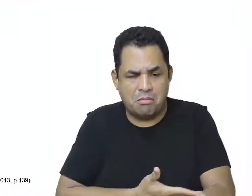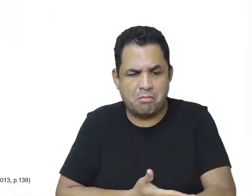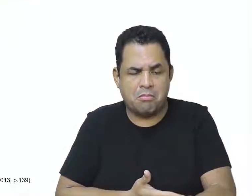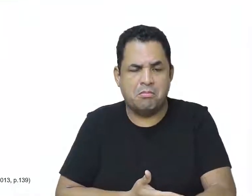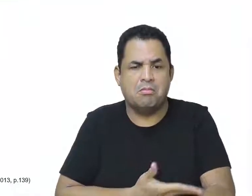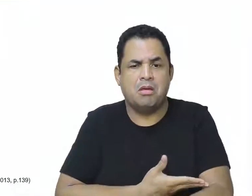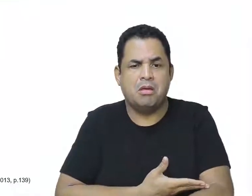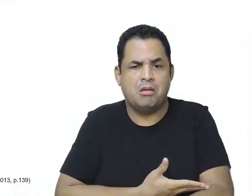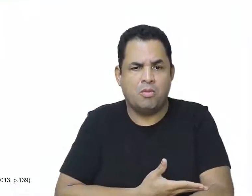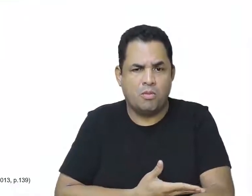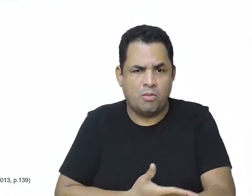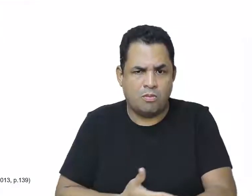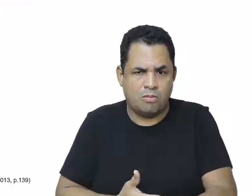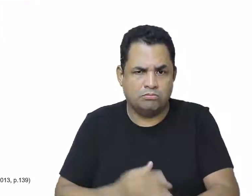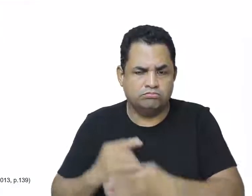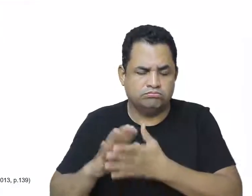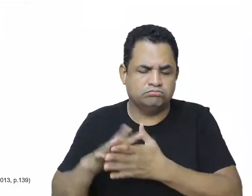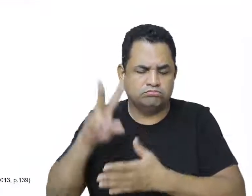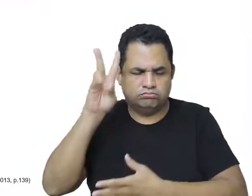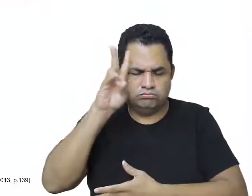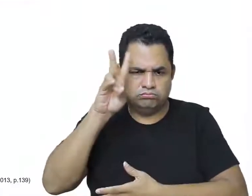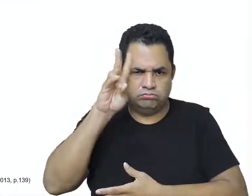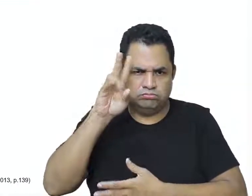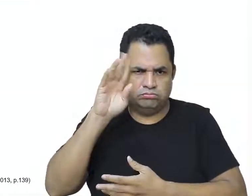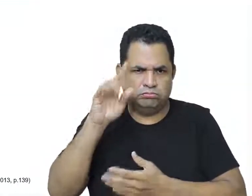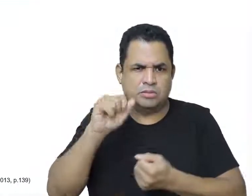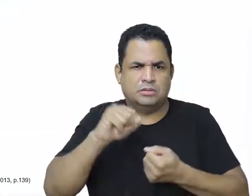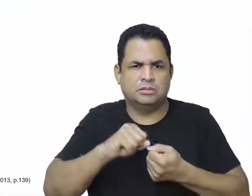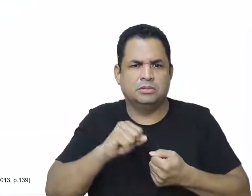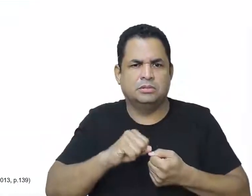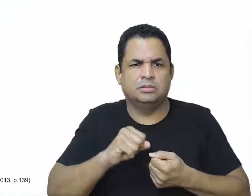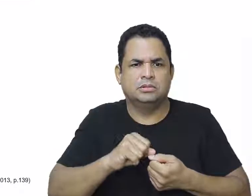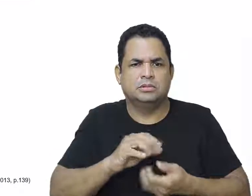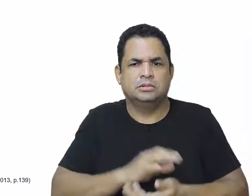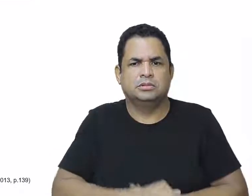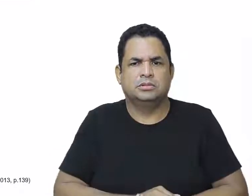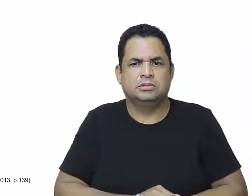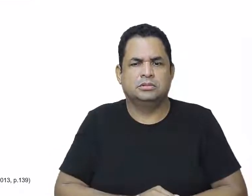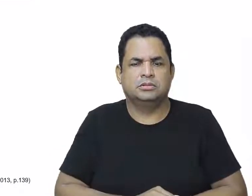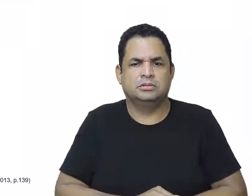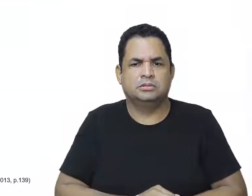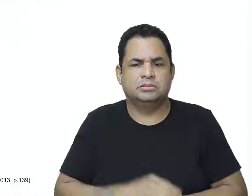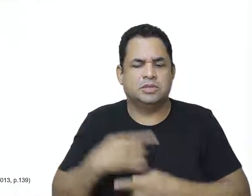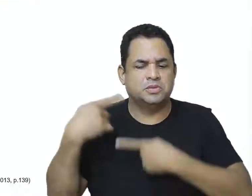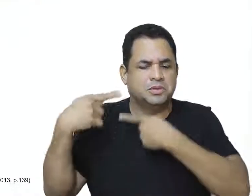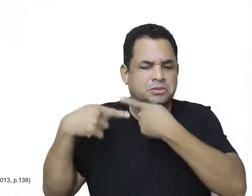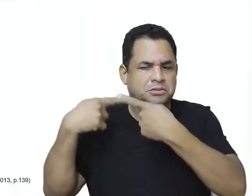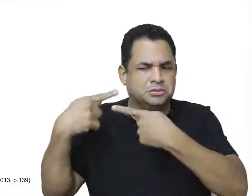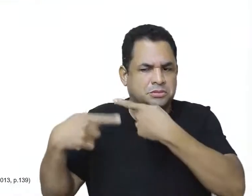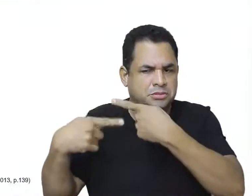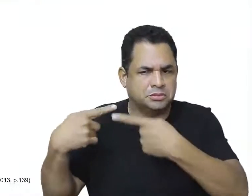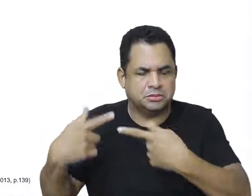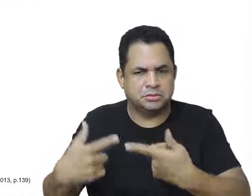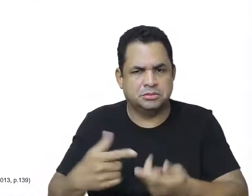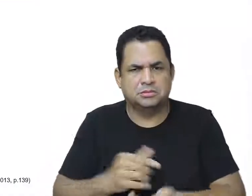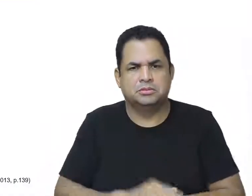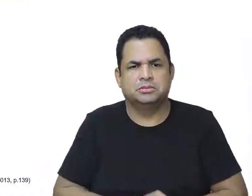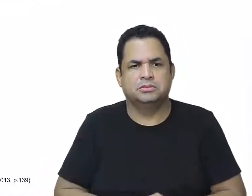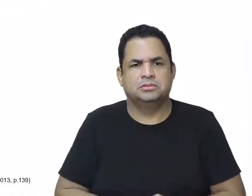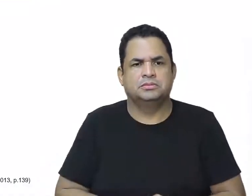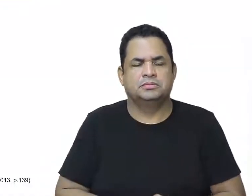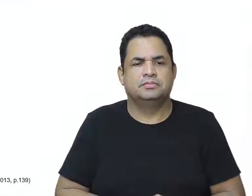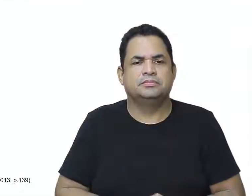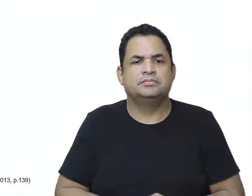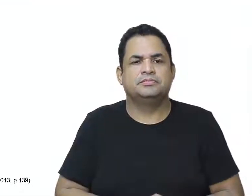por aquilo que é historicamente já feito. E, claro, pela tradição, por isso o nome tradicional, não é